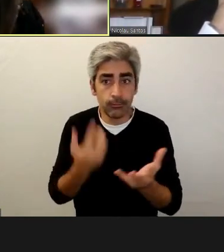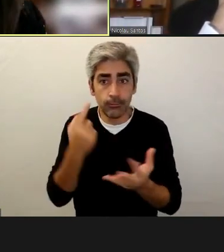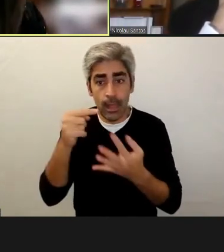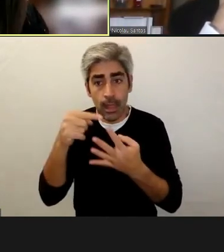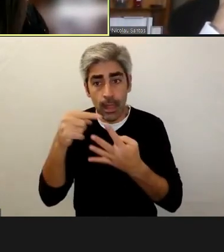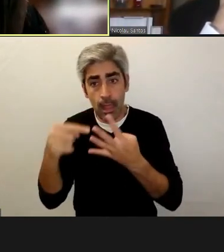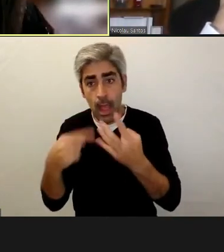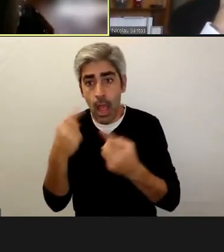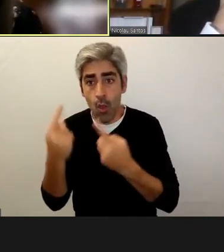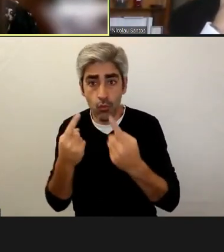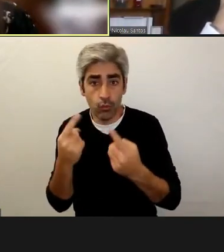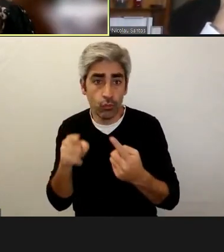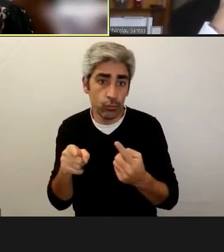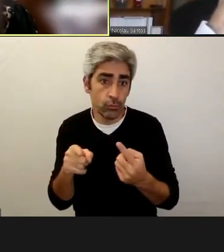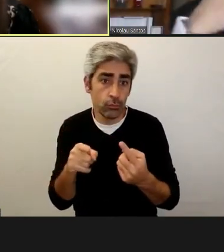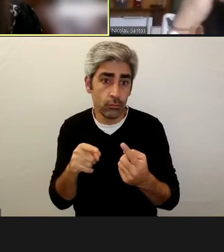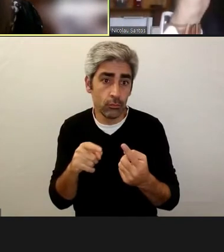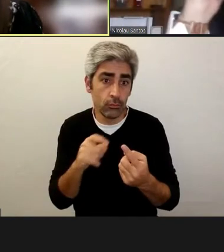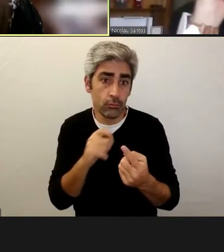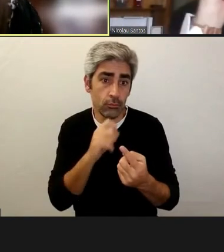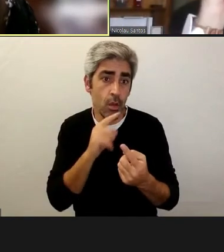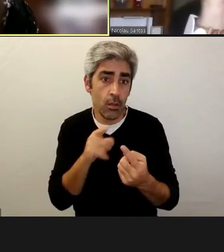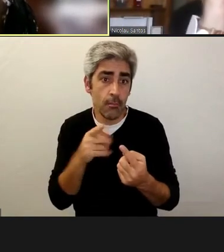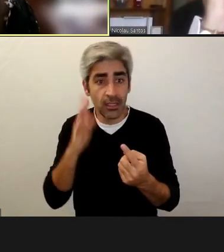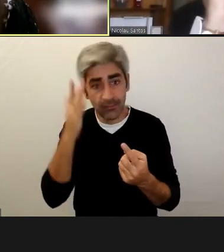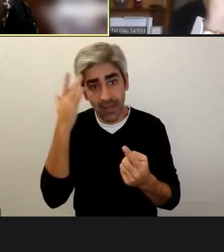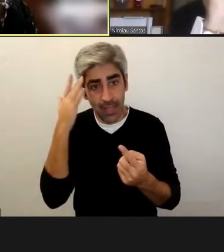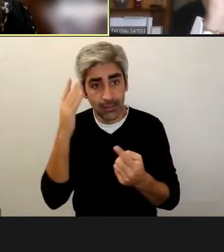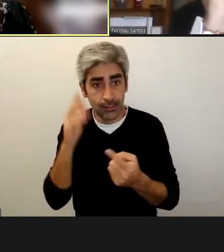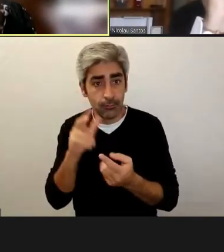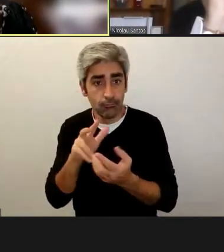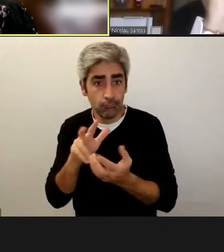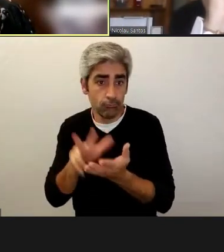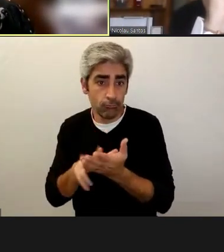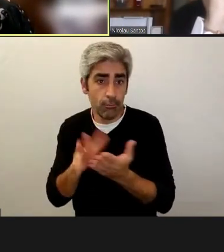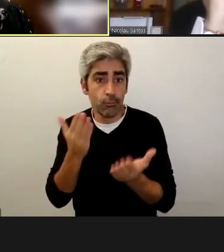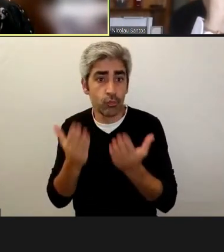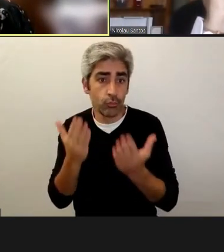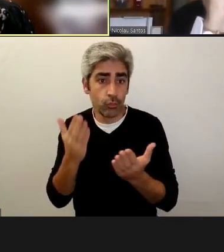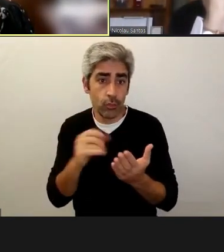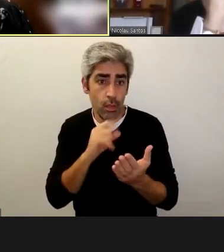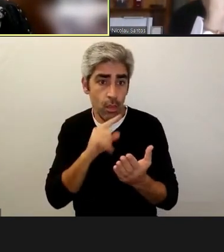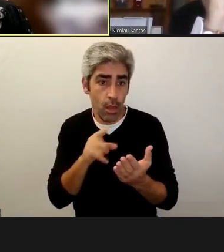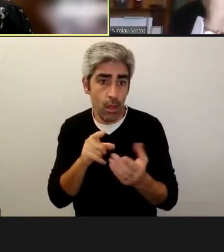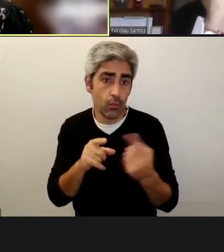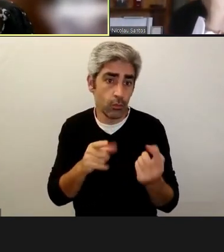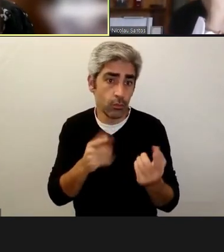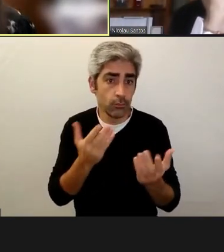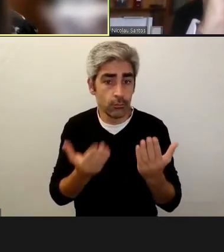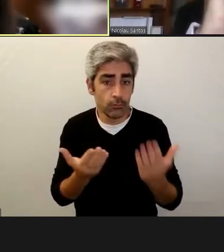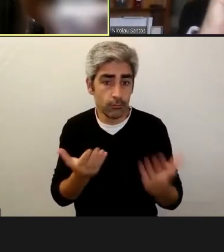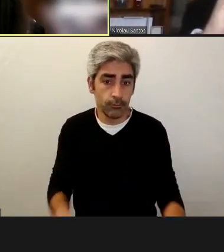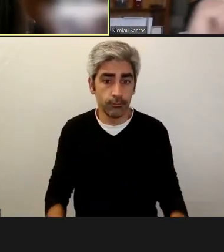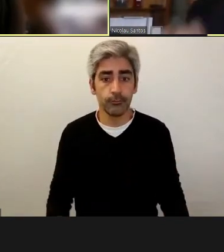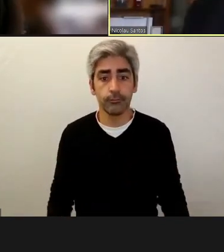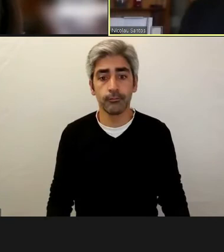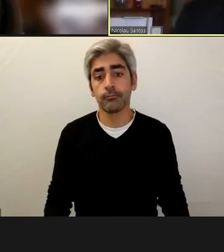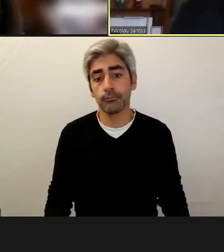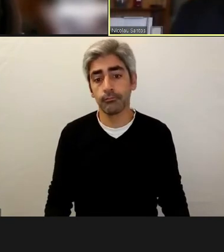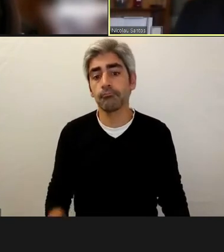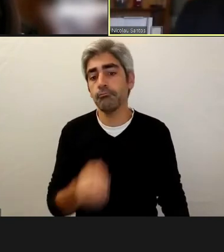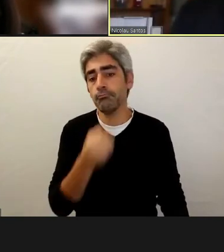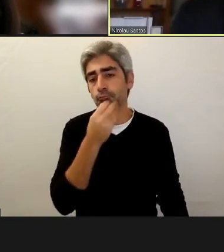medidas passarão mais facilmente o crivo da proporcionalidade, parece-me, do que outras. Muito